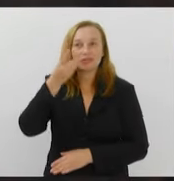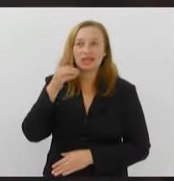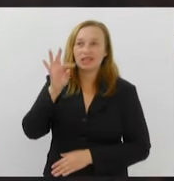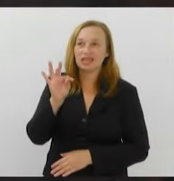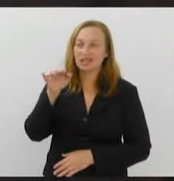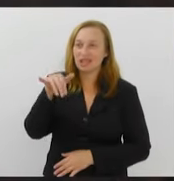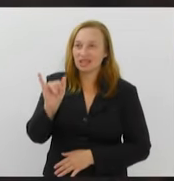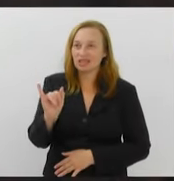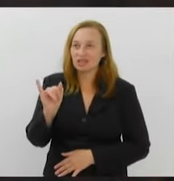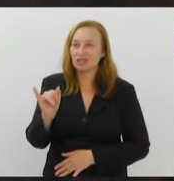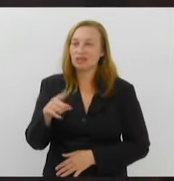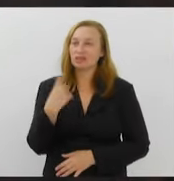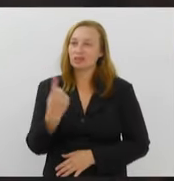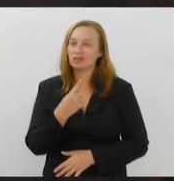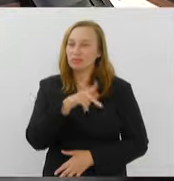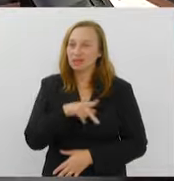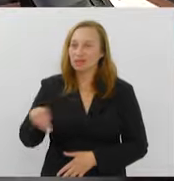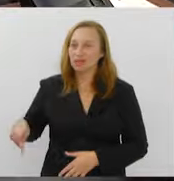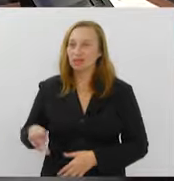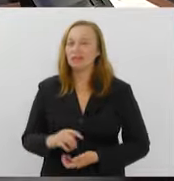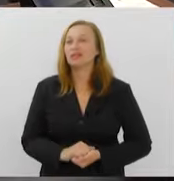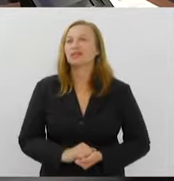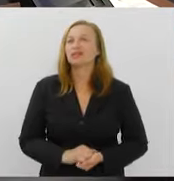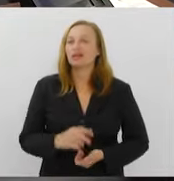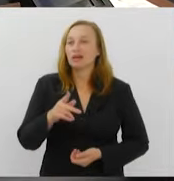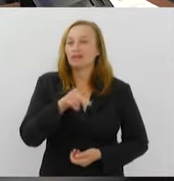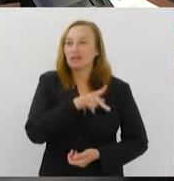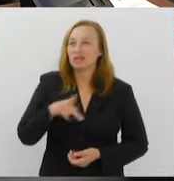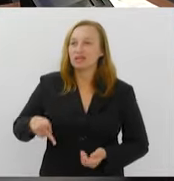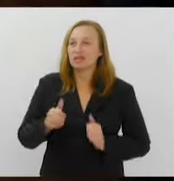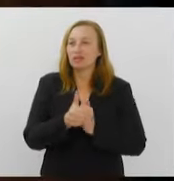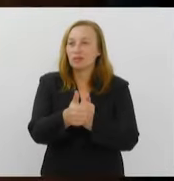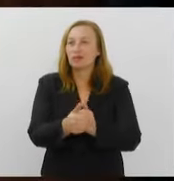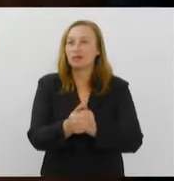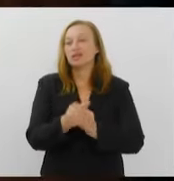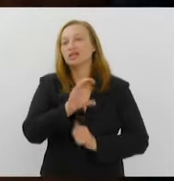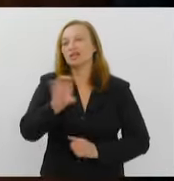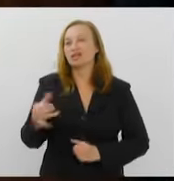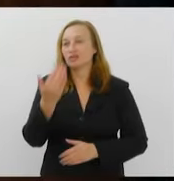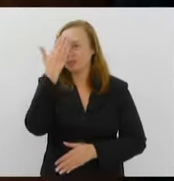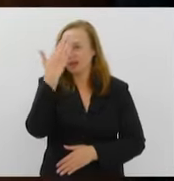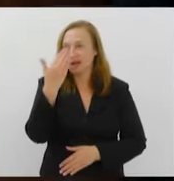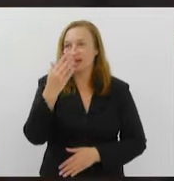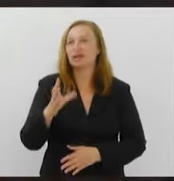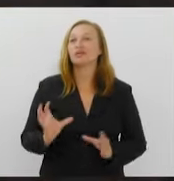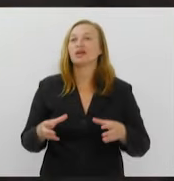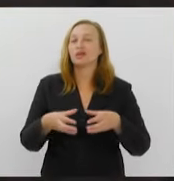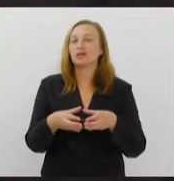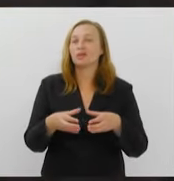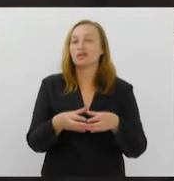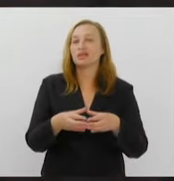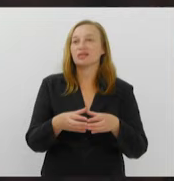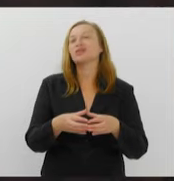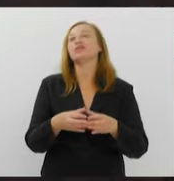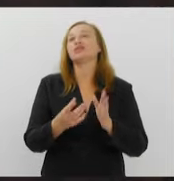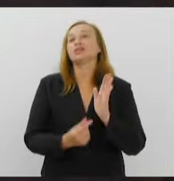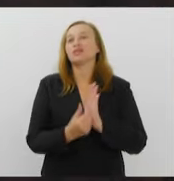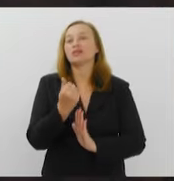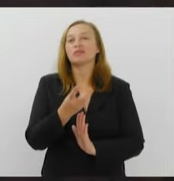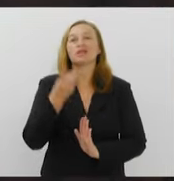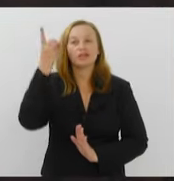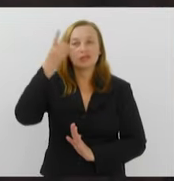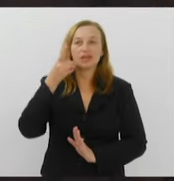Vieira, nosso presidente. Presidente, acompanho o parecer da CCJ. Muito obrigado. Pela Comissão de Orçamento, deputado Vinícius